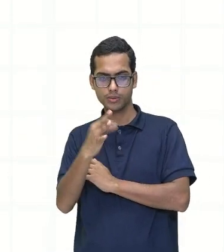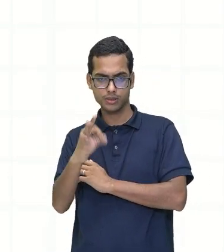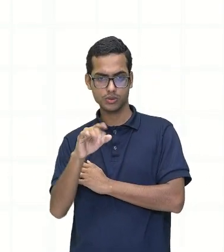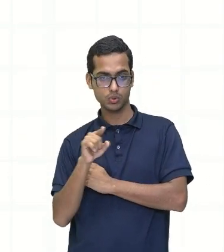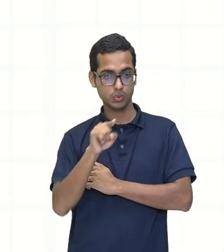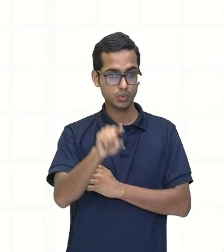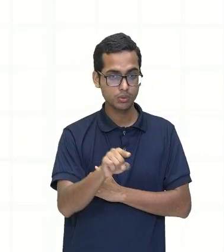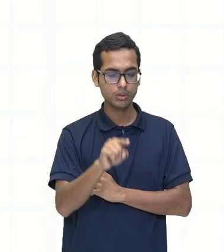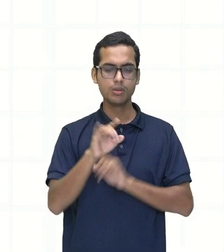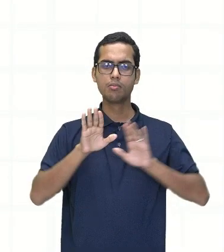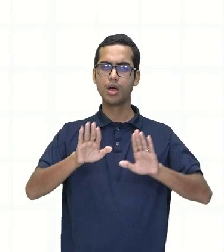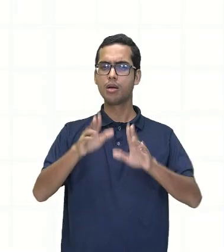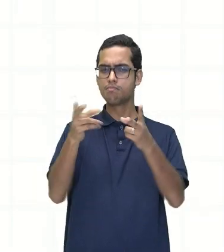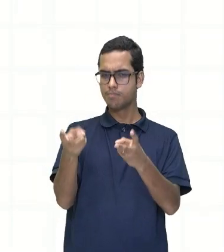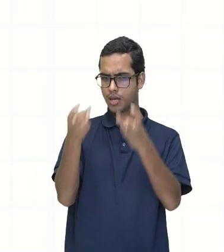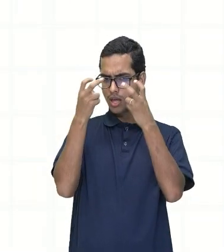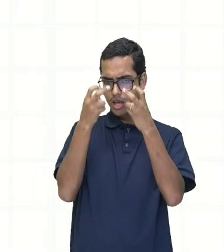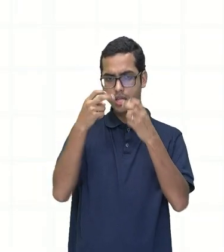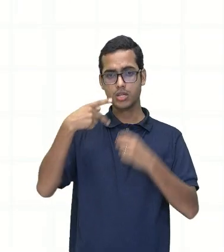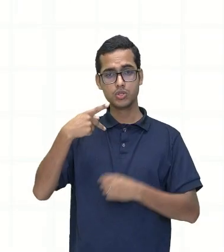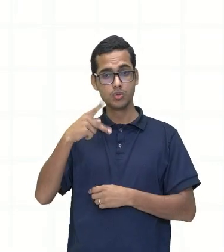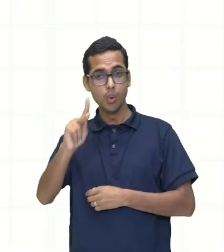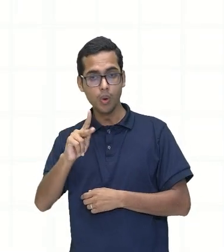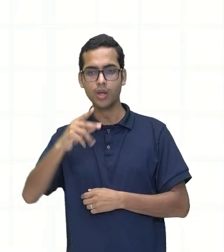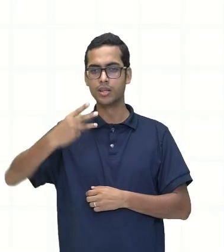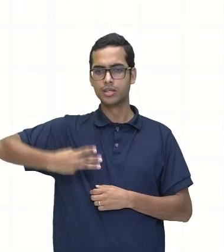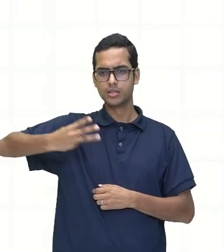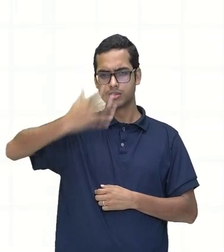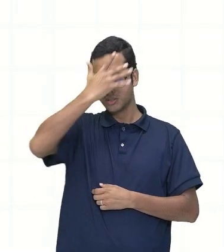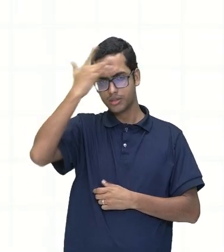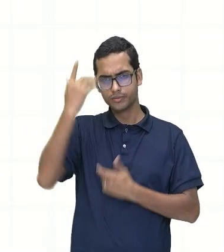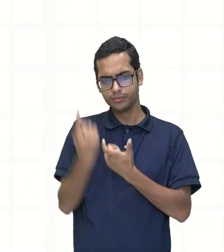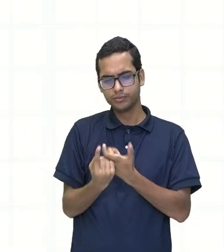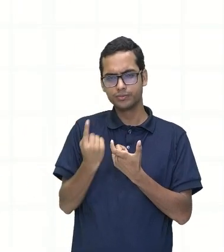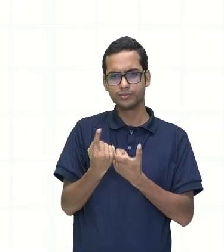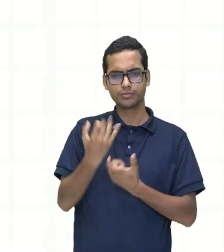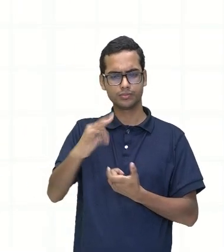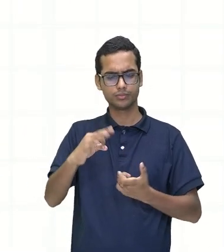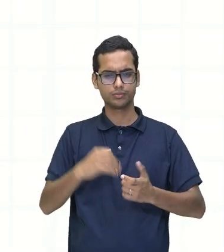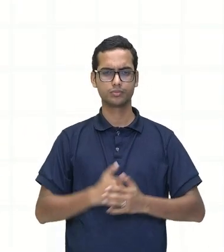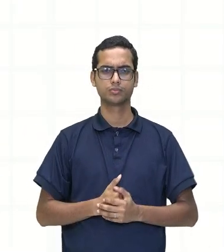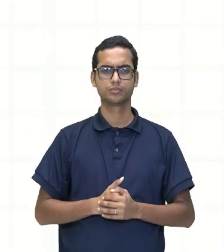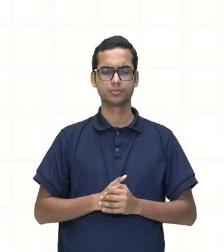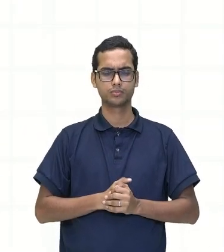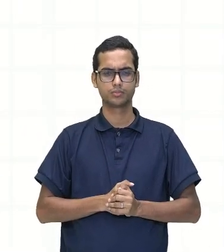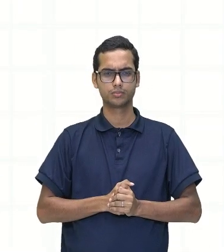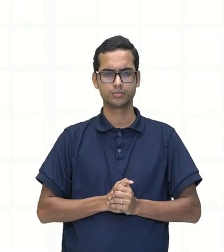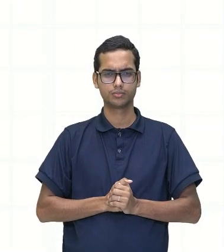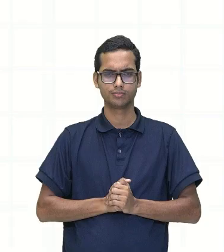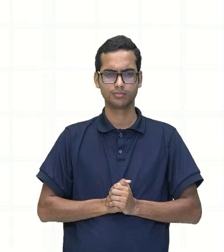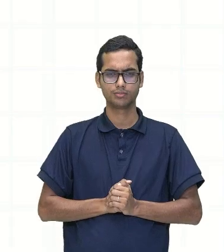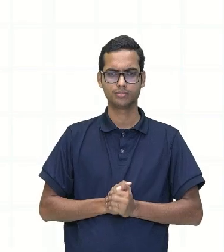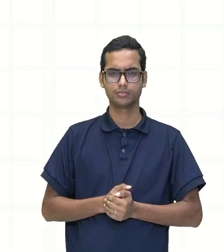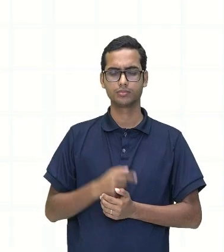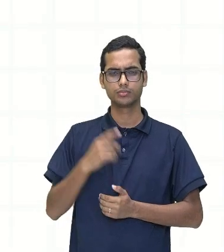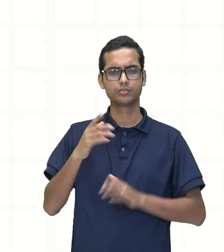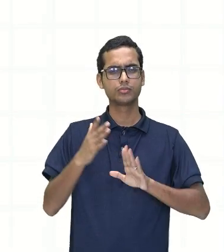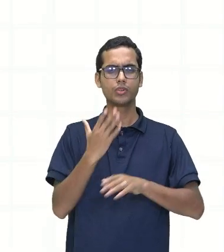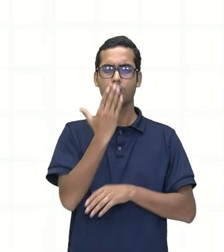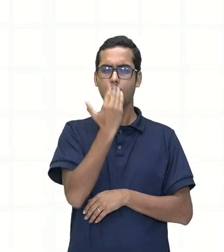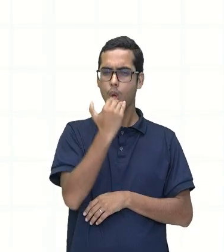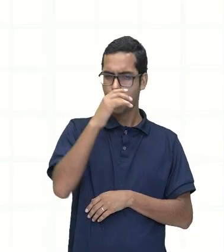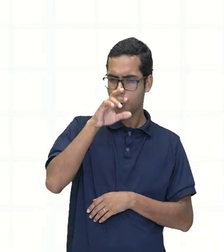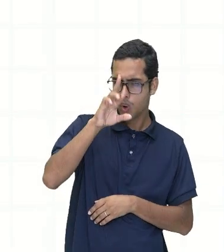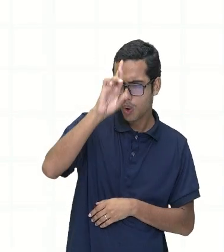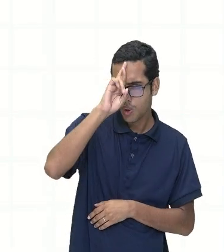Mas percebam que sua está na terceira. Só que aí eu fico naquela. O jantar aconteceu na casa